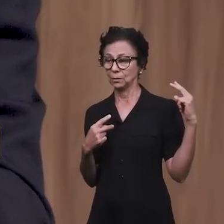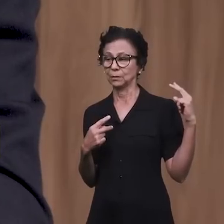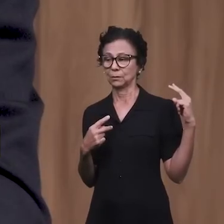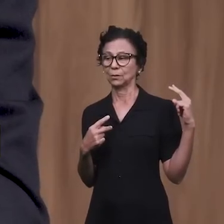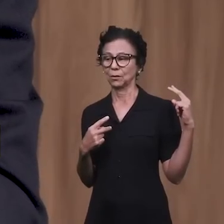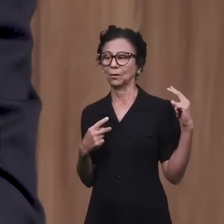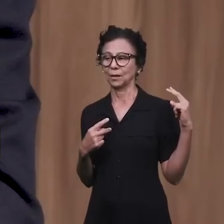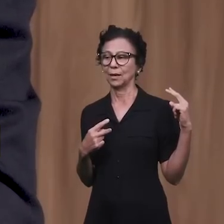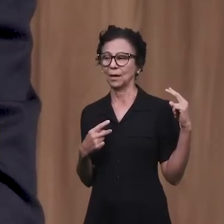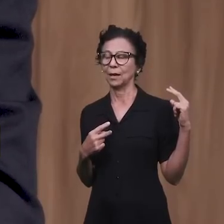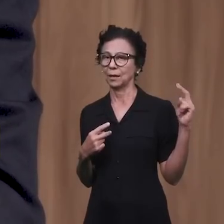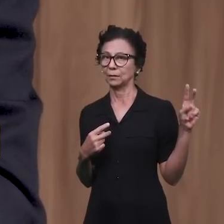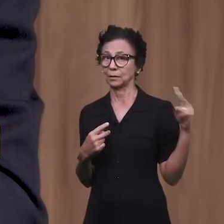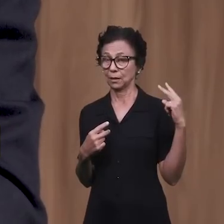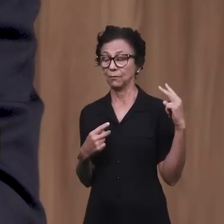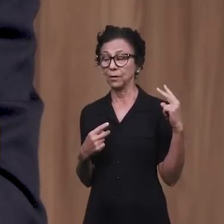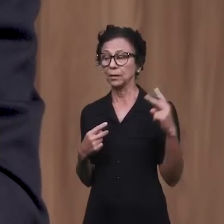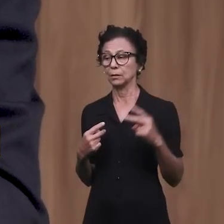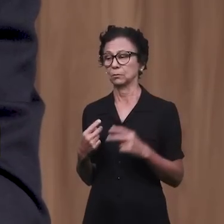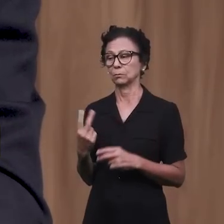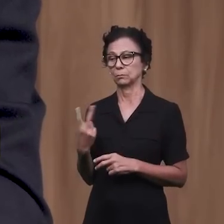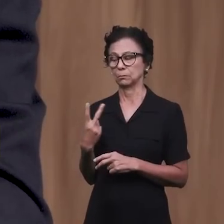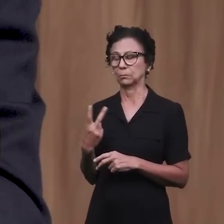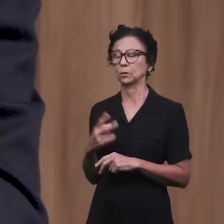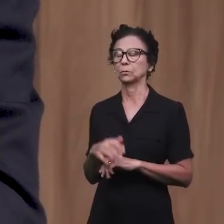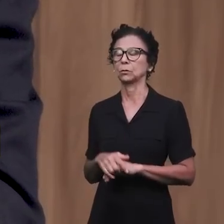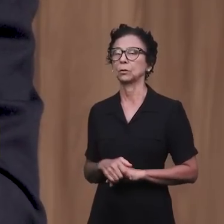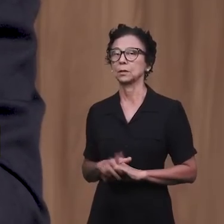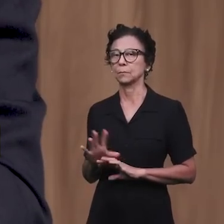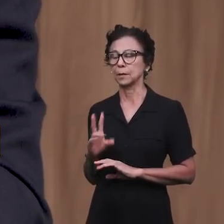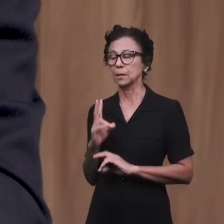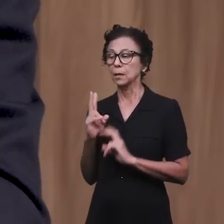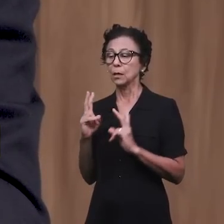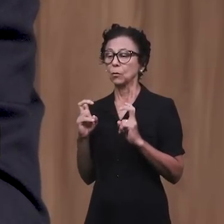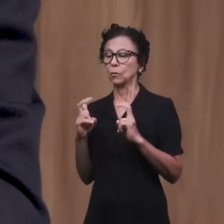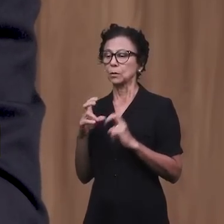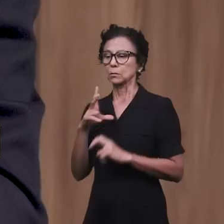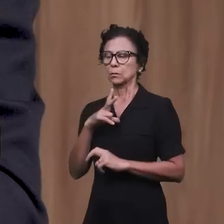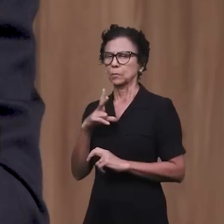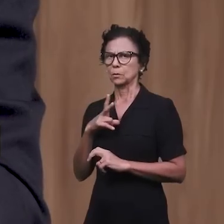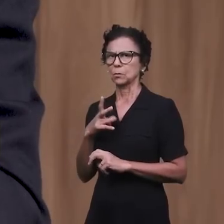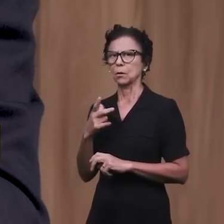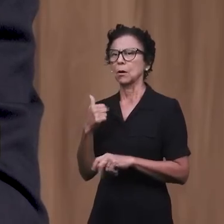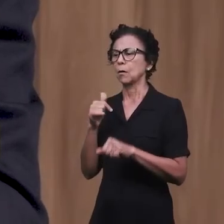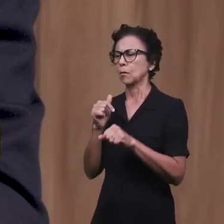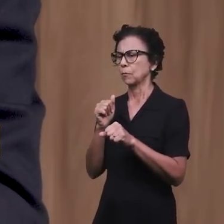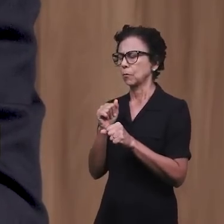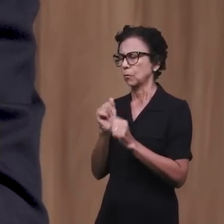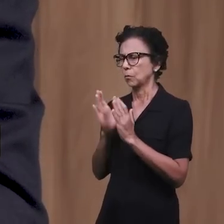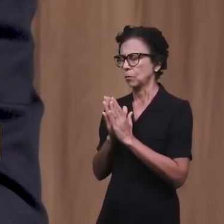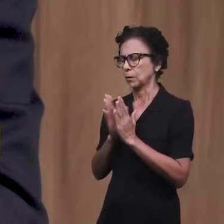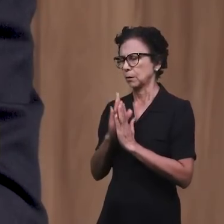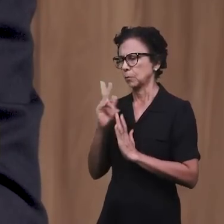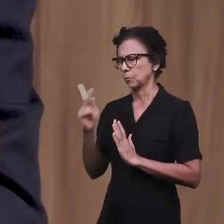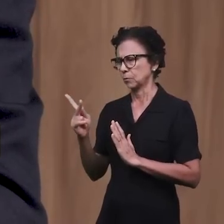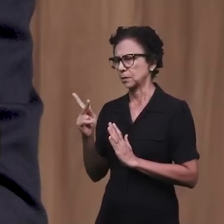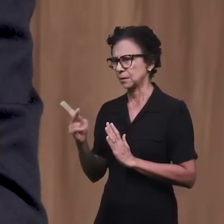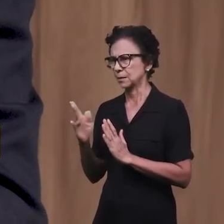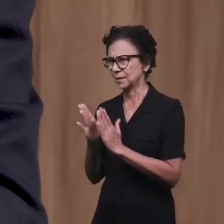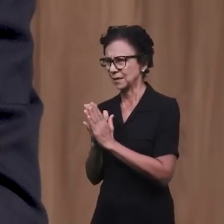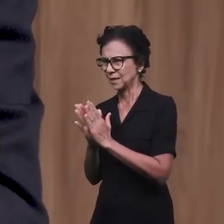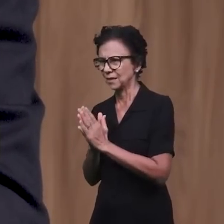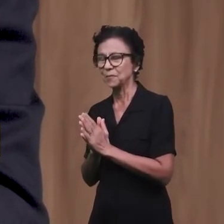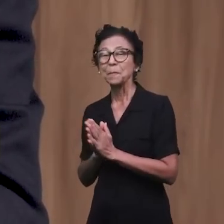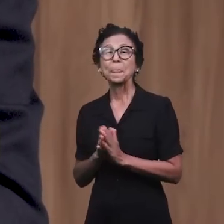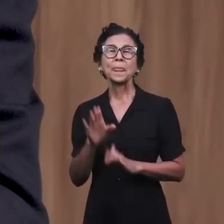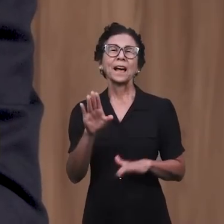mas ela está presenciando. Agora, o assunto é entre nós. Eu vou estar orando por você, nós vamos orar ao Senhor. Ela de vez em quando vai lá na minha igreja.